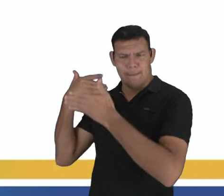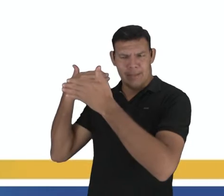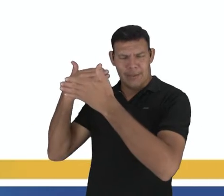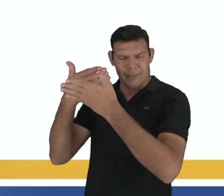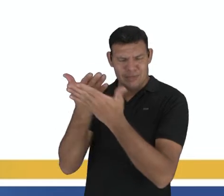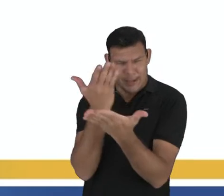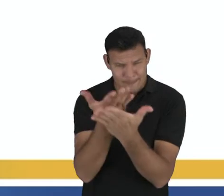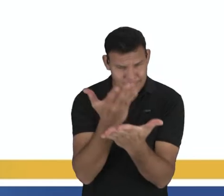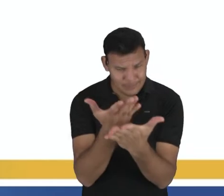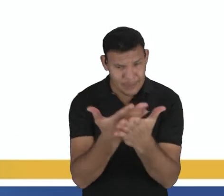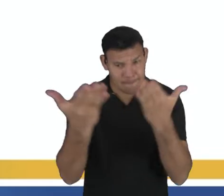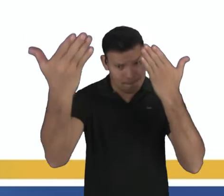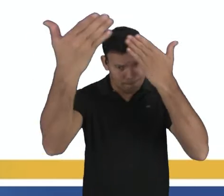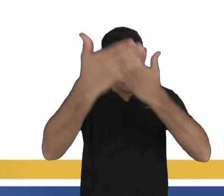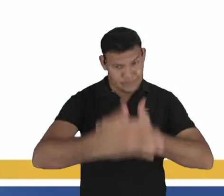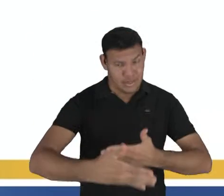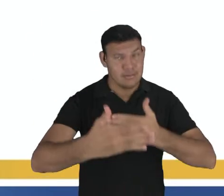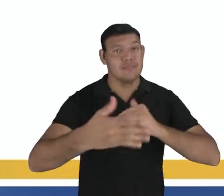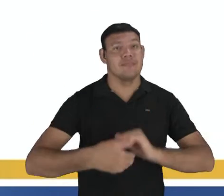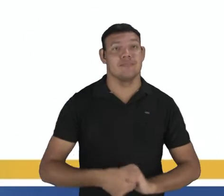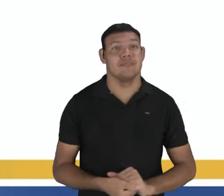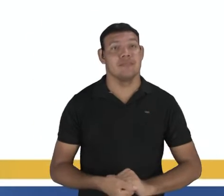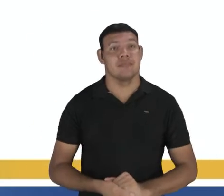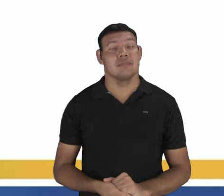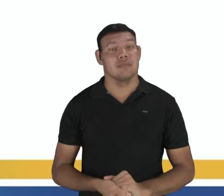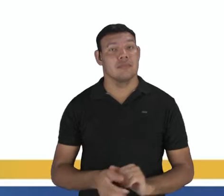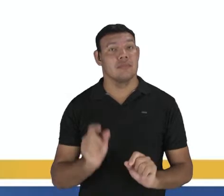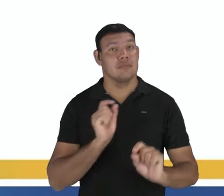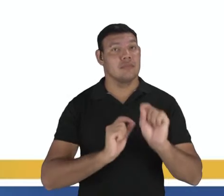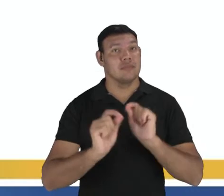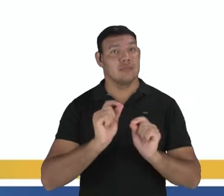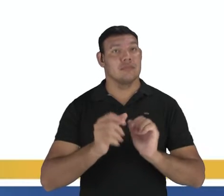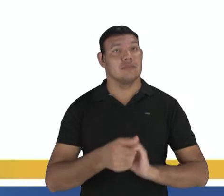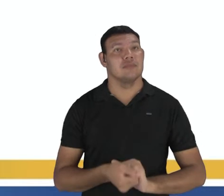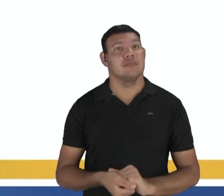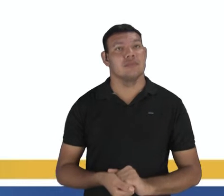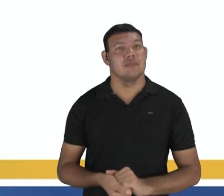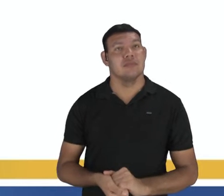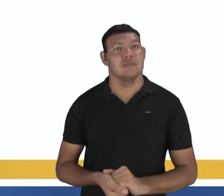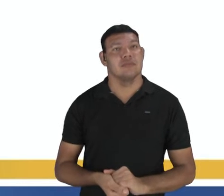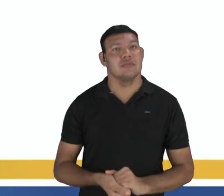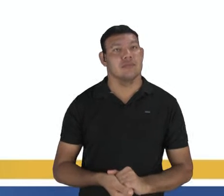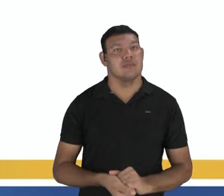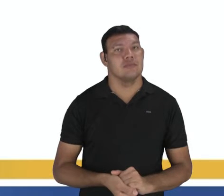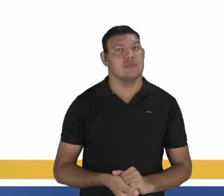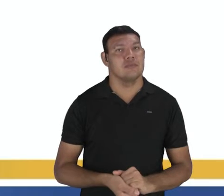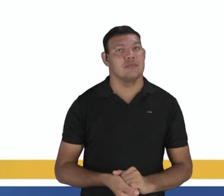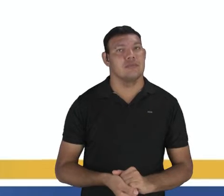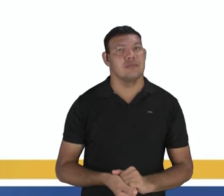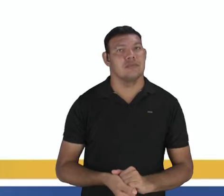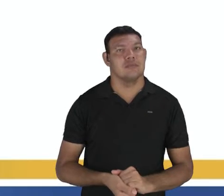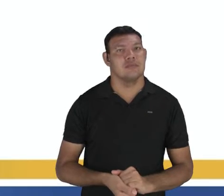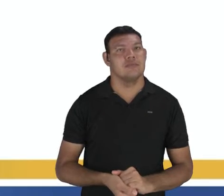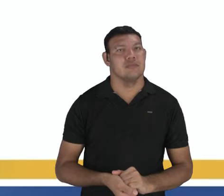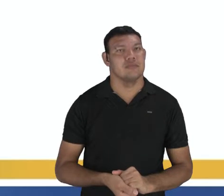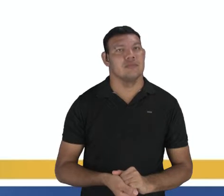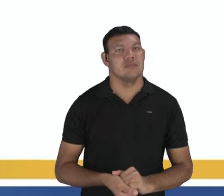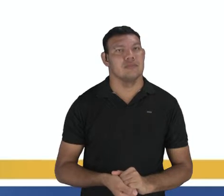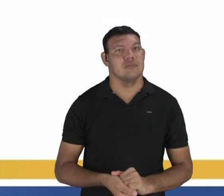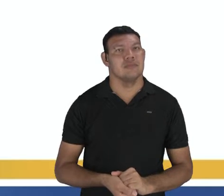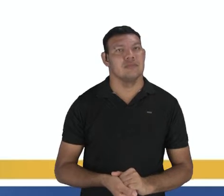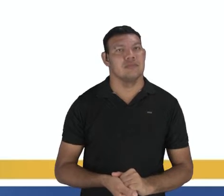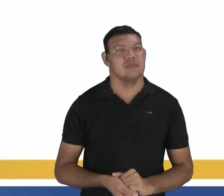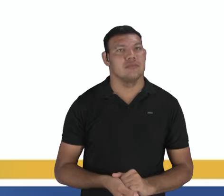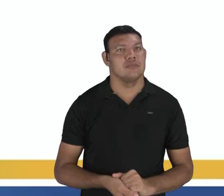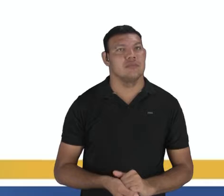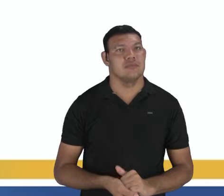os exames. Observem, gente, que eles começaram a estudar no passado, né?